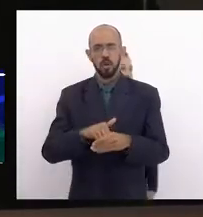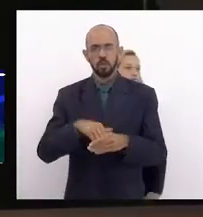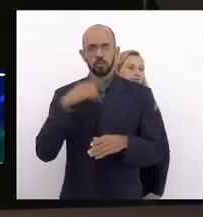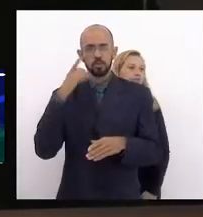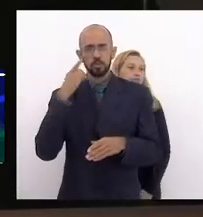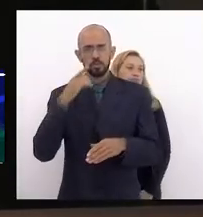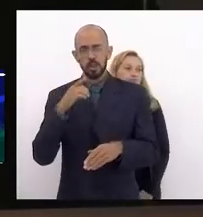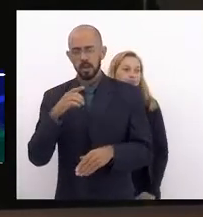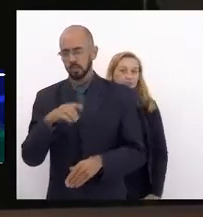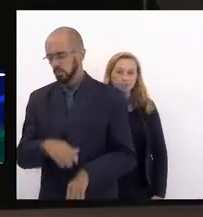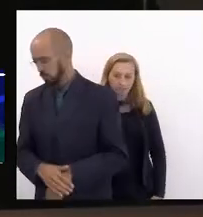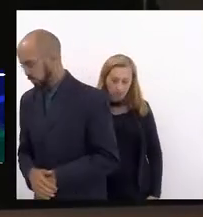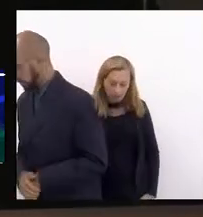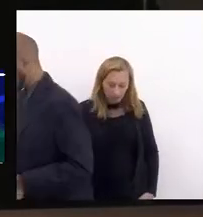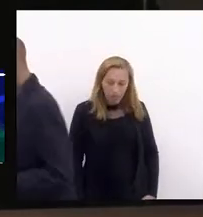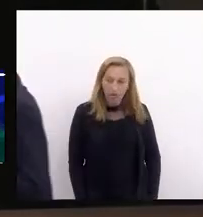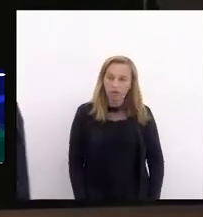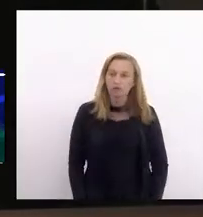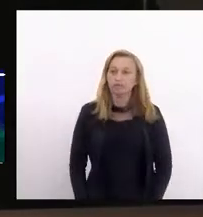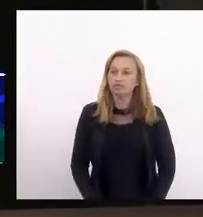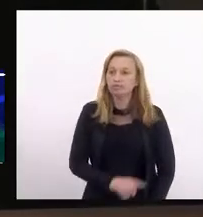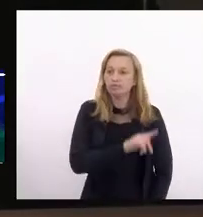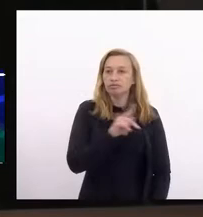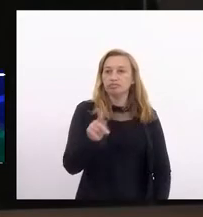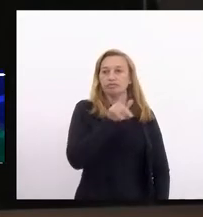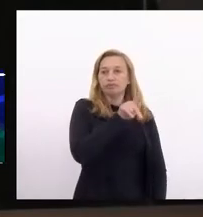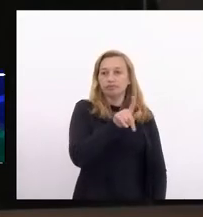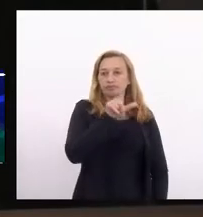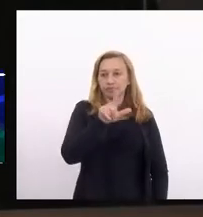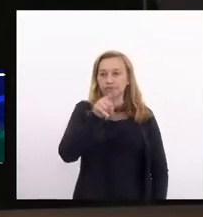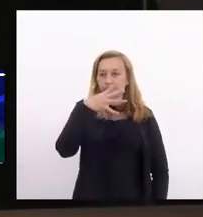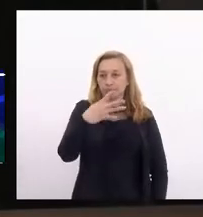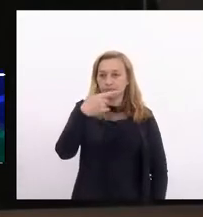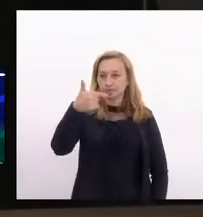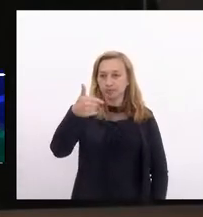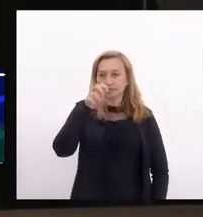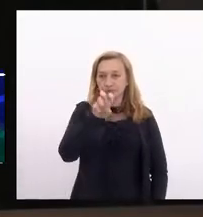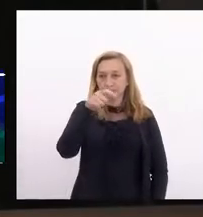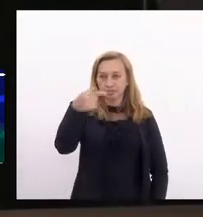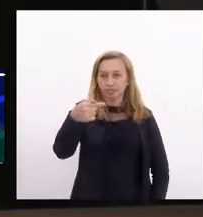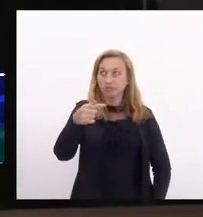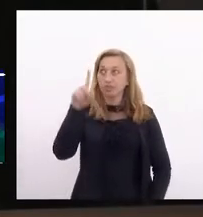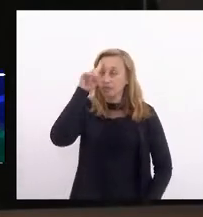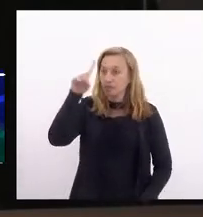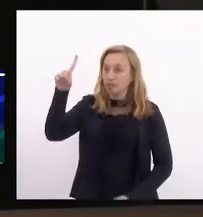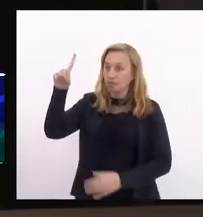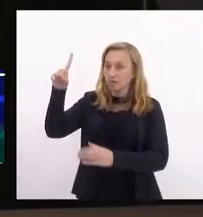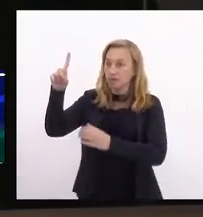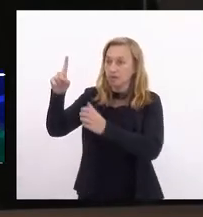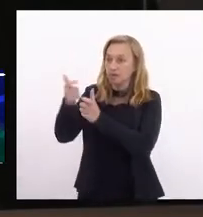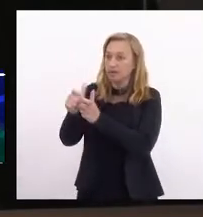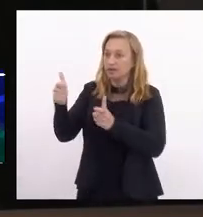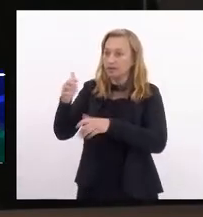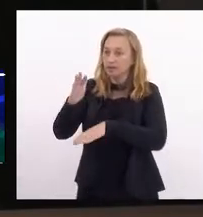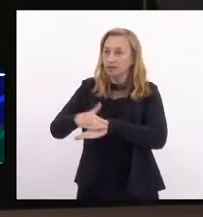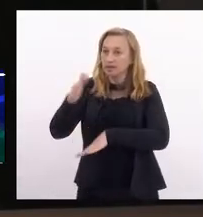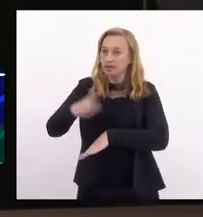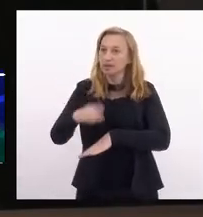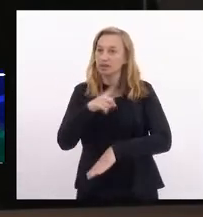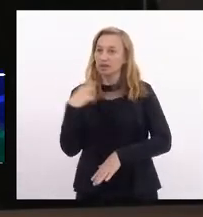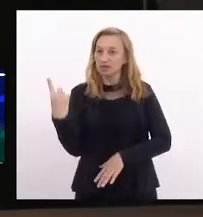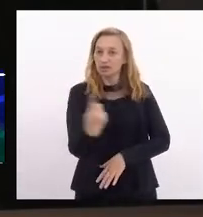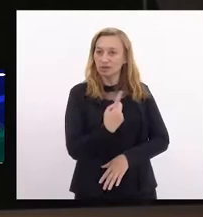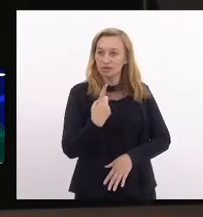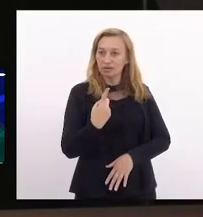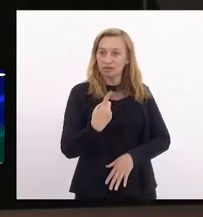Marcelo dinheiro é não ao PL 4257 e que o nosso Deus cresça cada vez mais e nós vemos